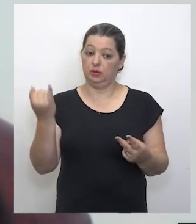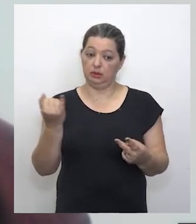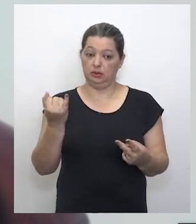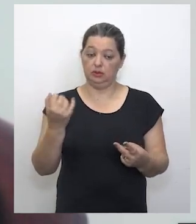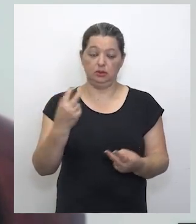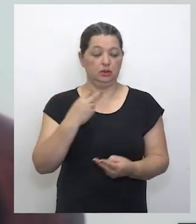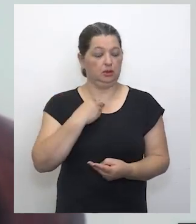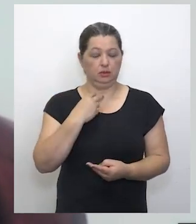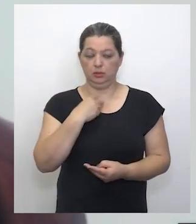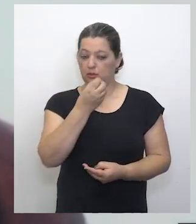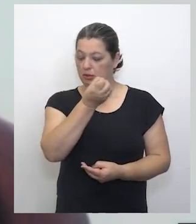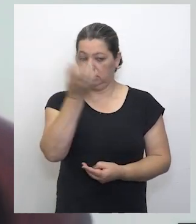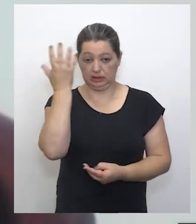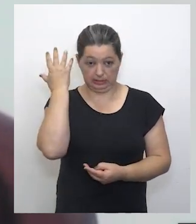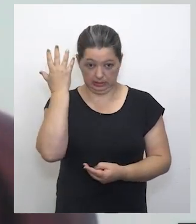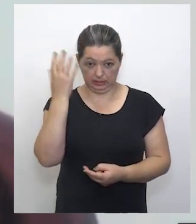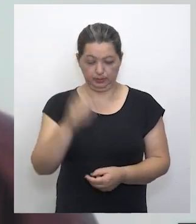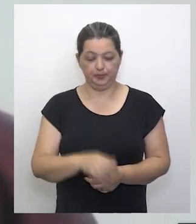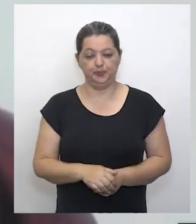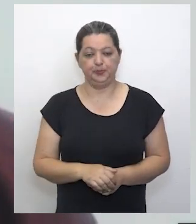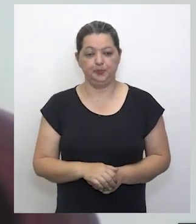se desapegar, né?